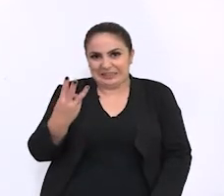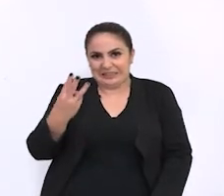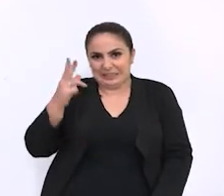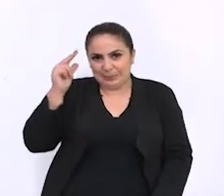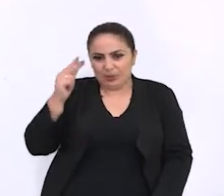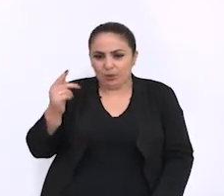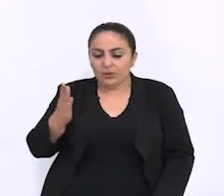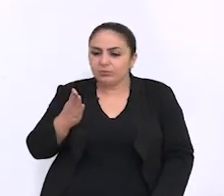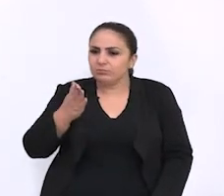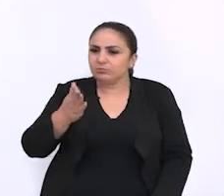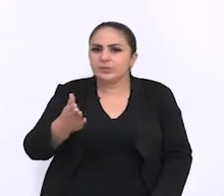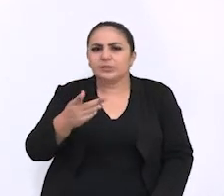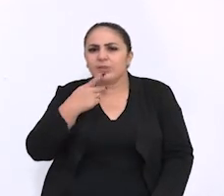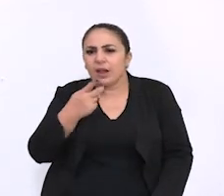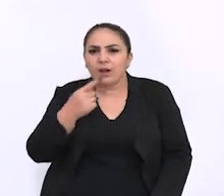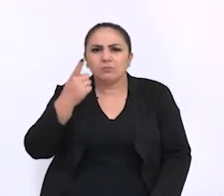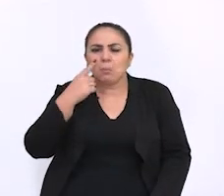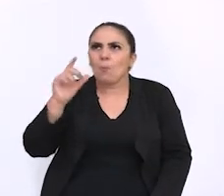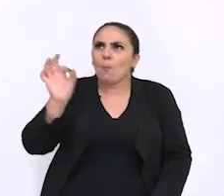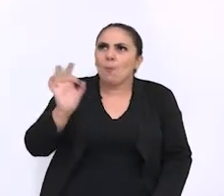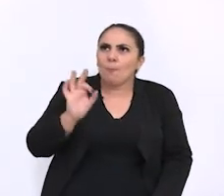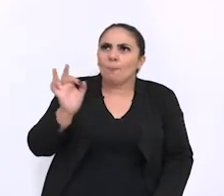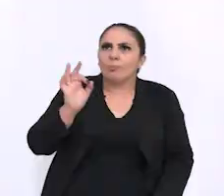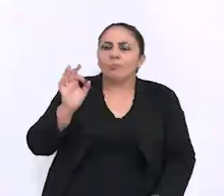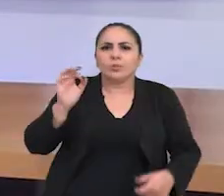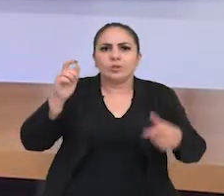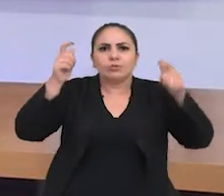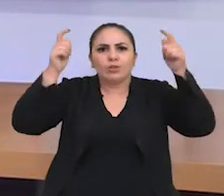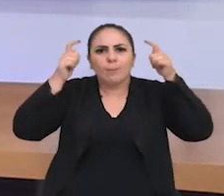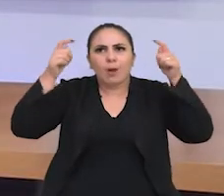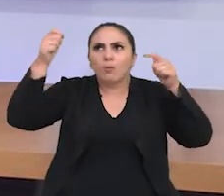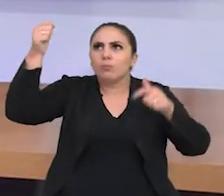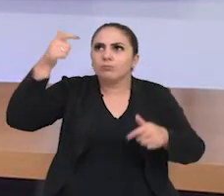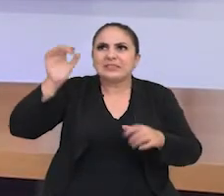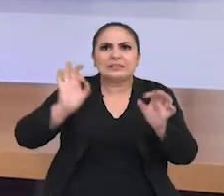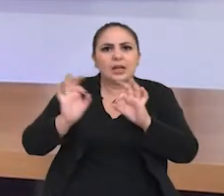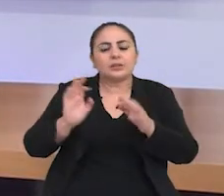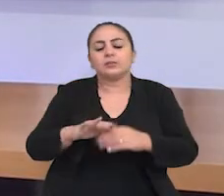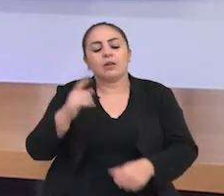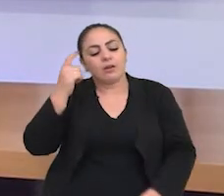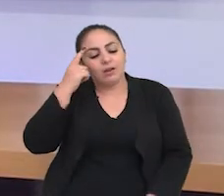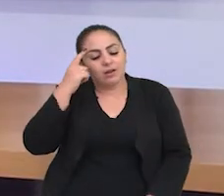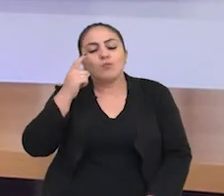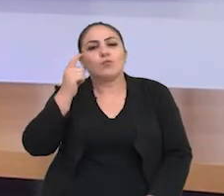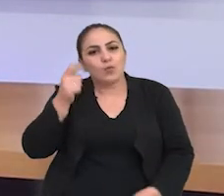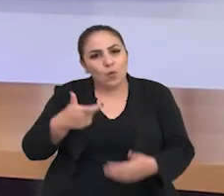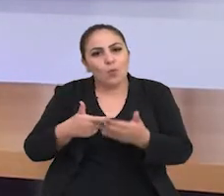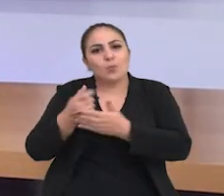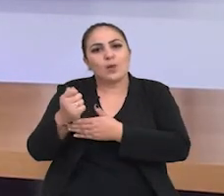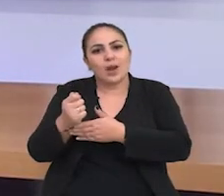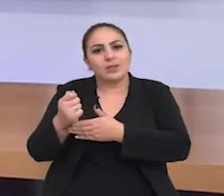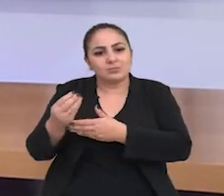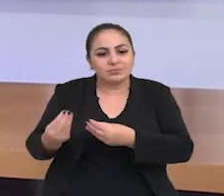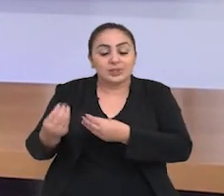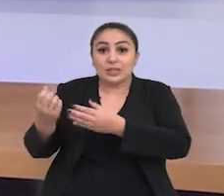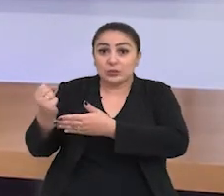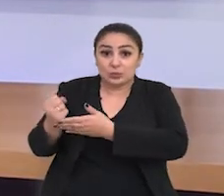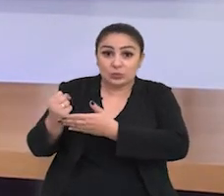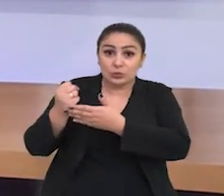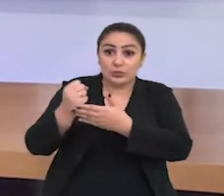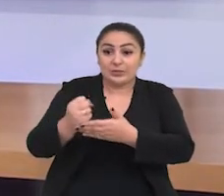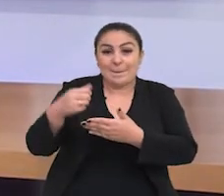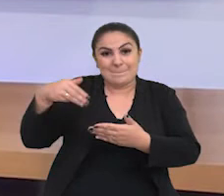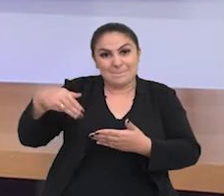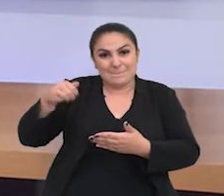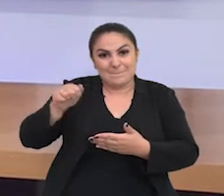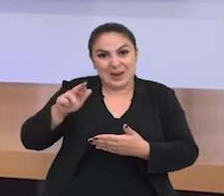abril, ele sempre me via sem chapéu, sem boné, e aí ele disse, não, vou comprar para o meu compadre, e ele trouxe lá do